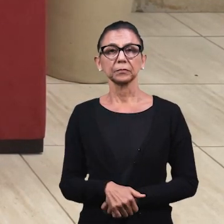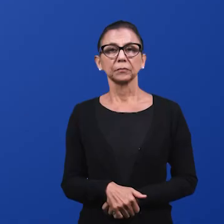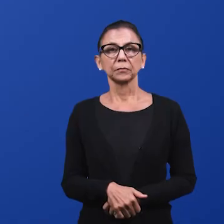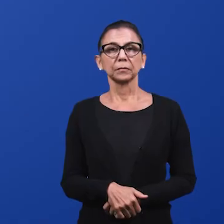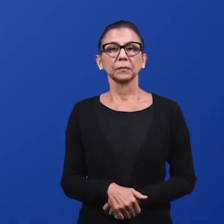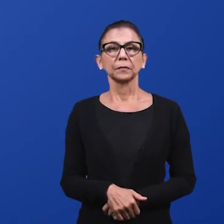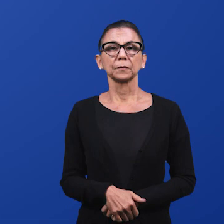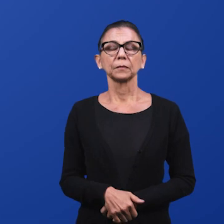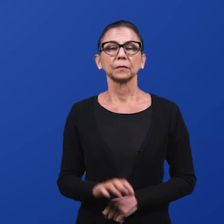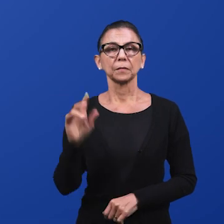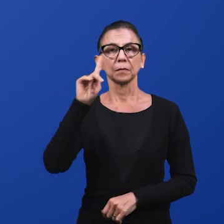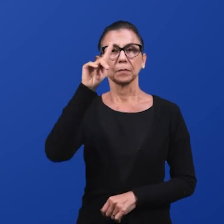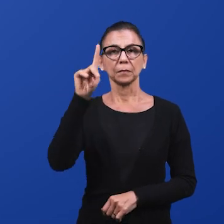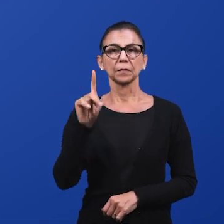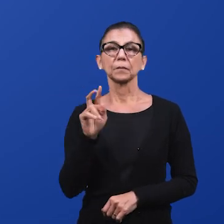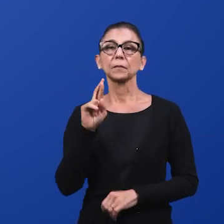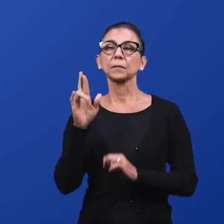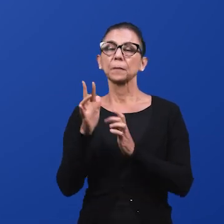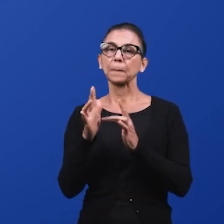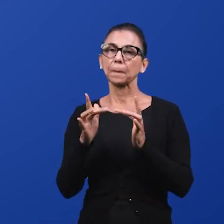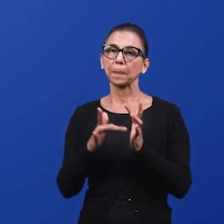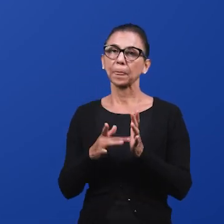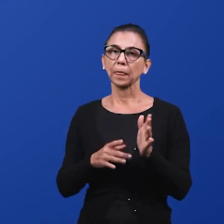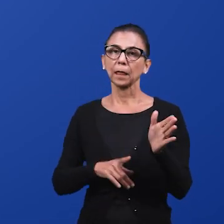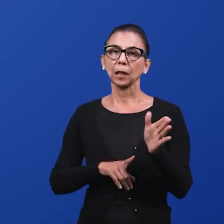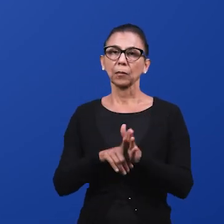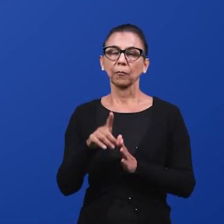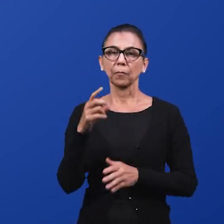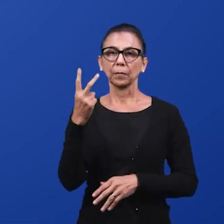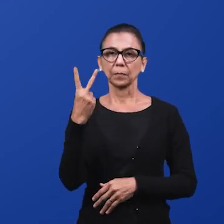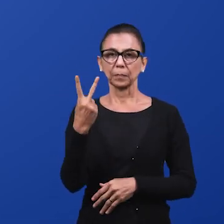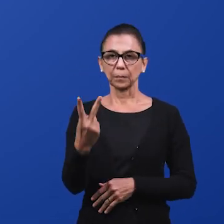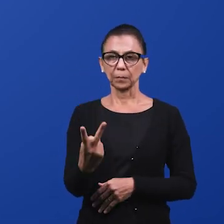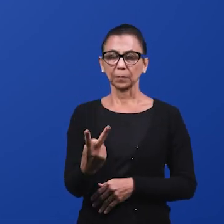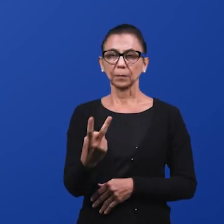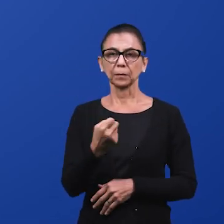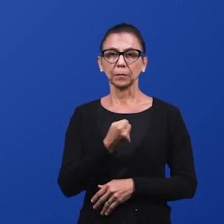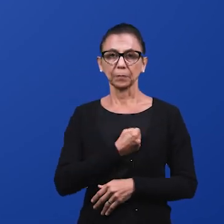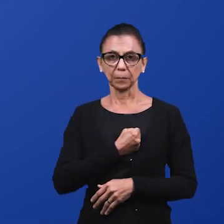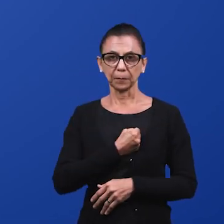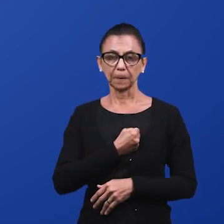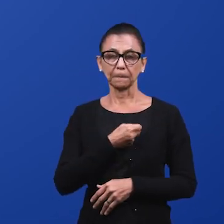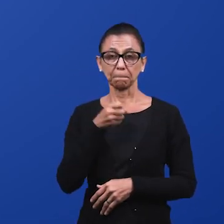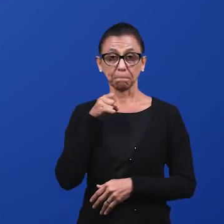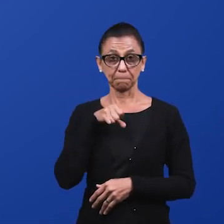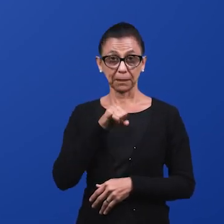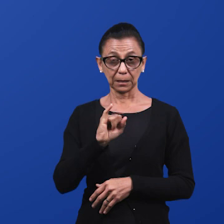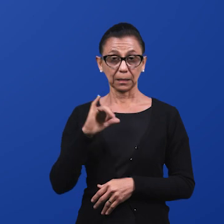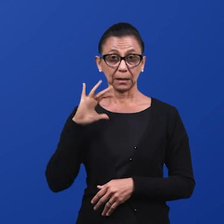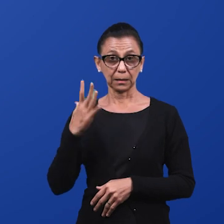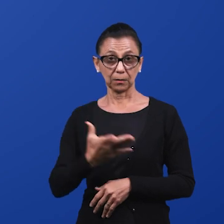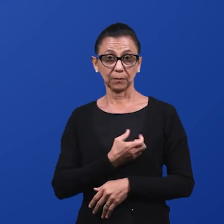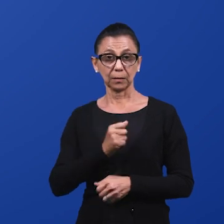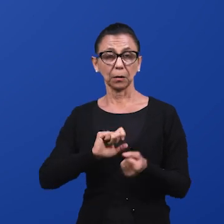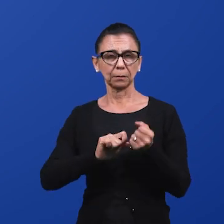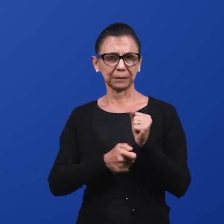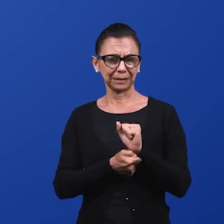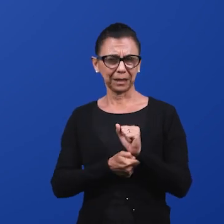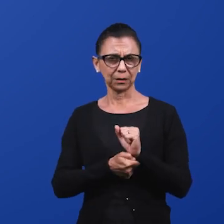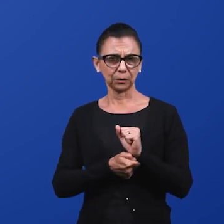respostas. Irmãos, a paz do Senhor. Em resposta à pergunta 2, sim, a salvação é um